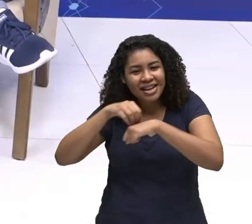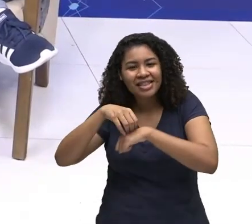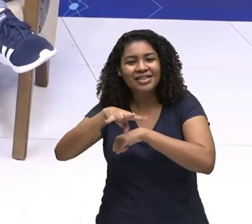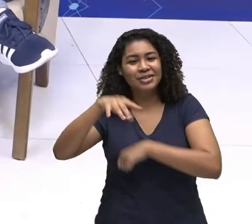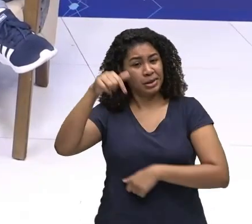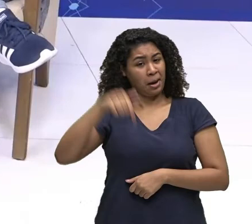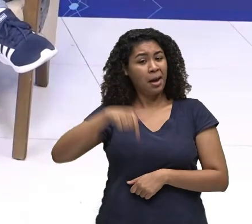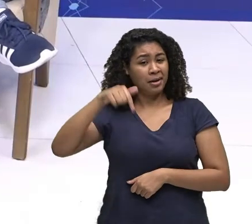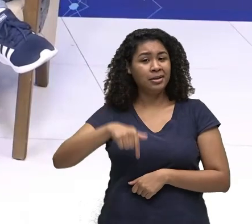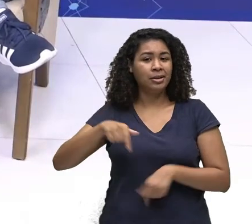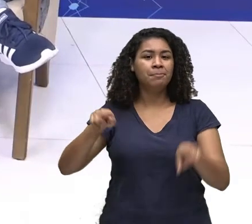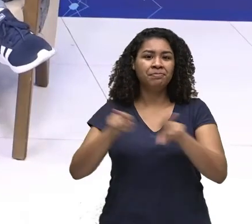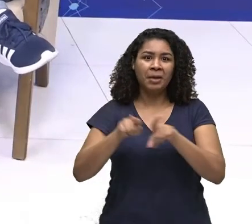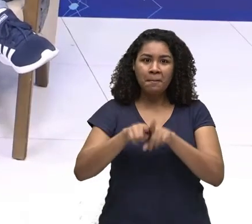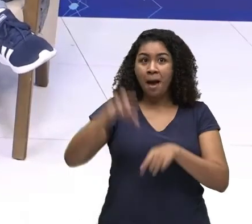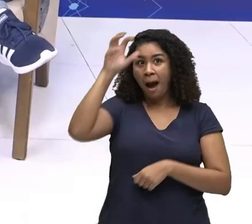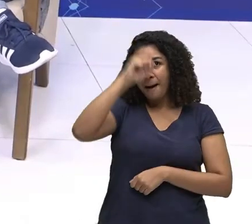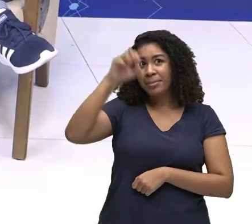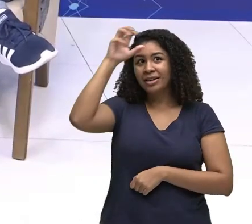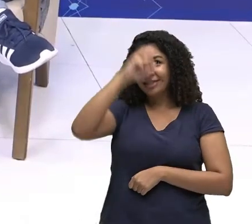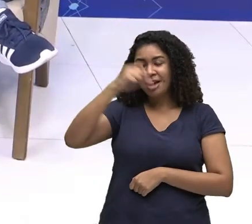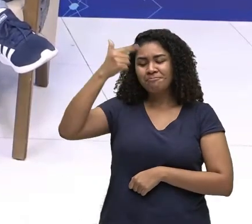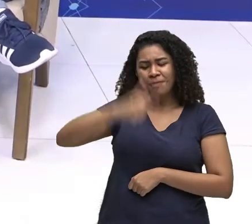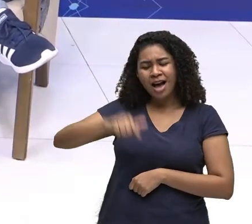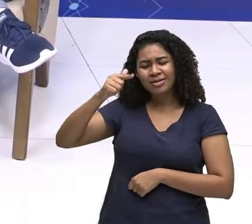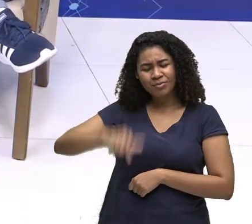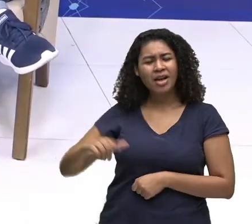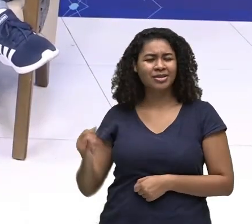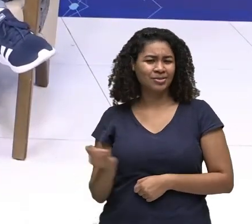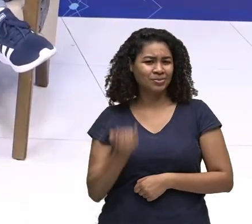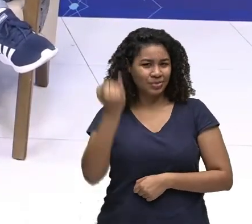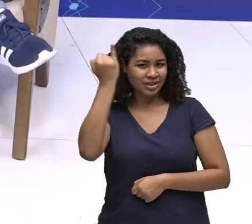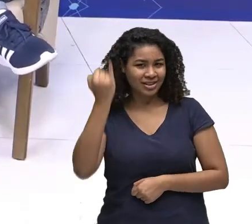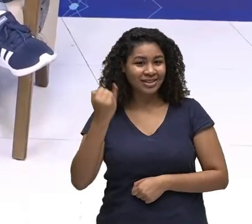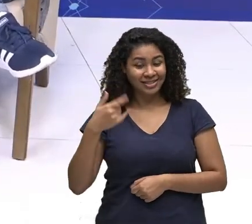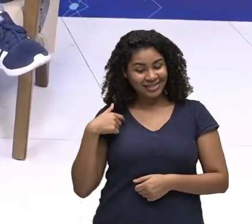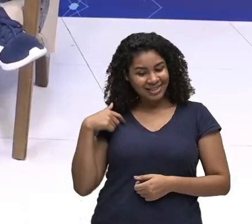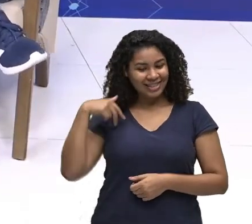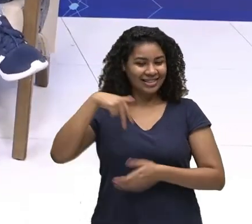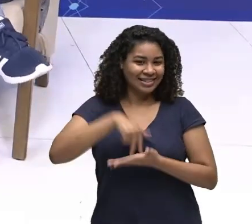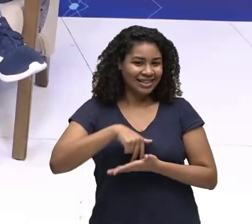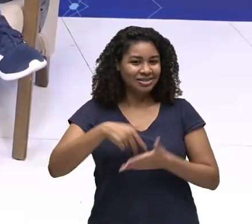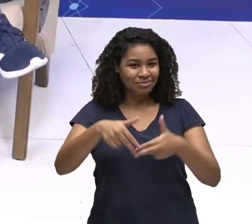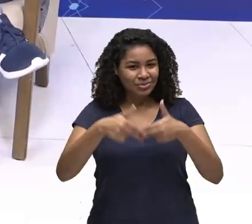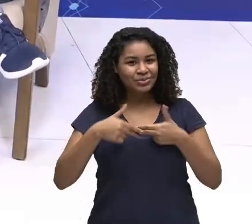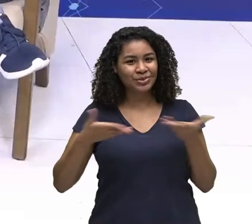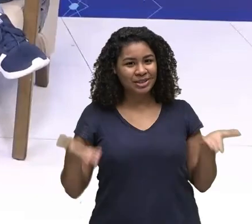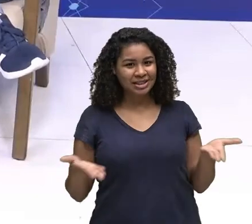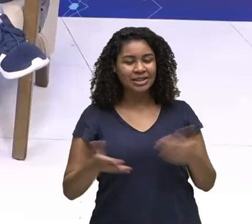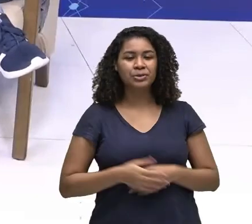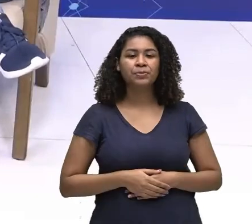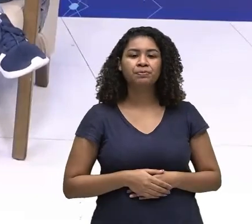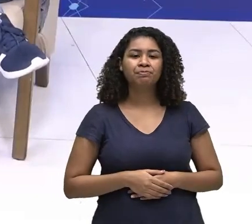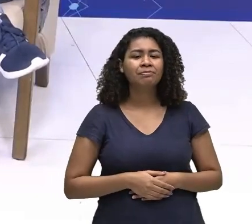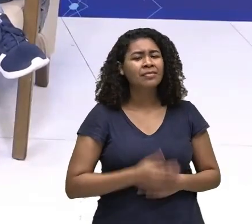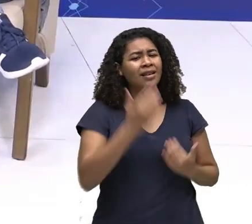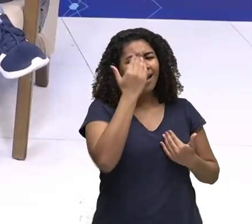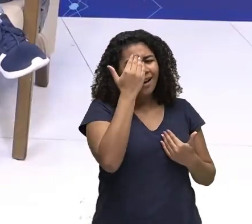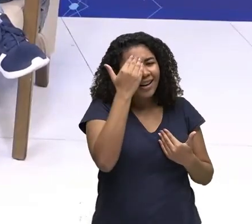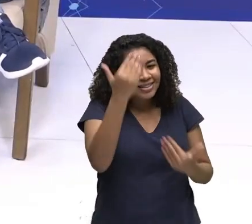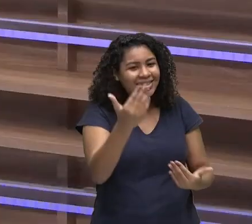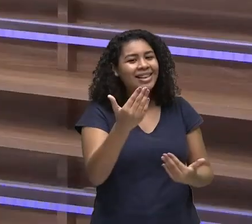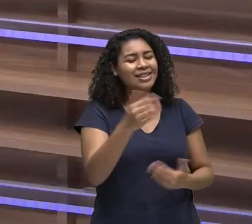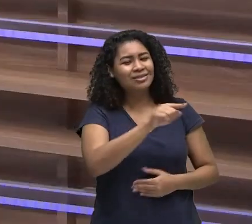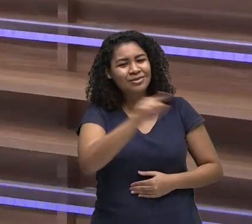e aprendizado nunca é demais, então a gente está aqui justamente para isso. Meu amigo, o momento é seu. Eu que agradeço o convite